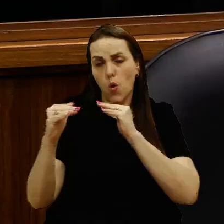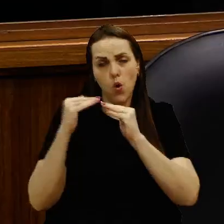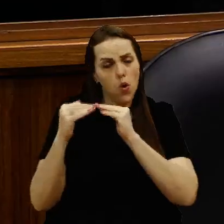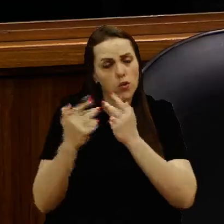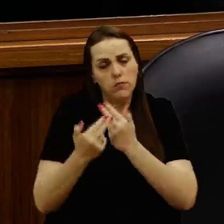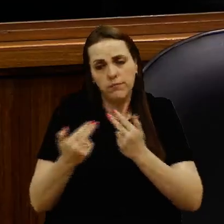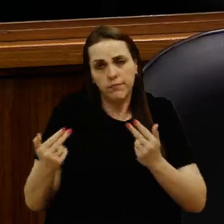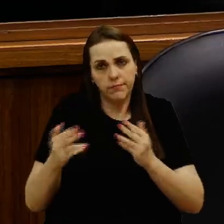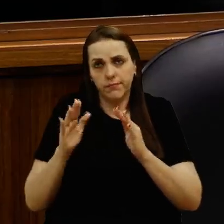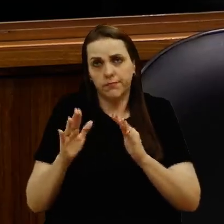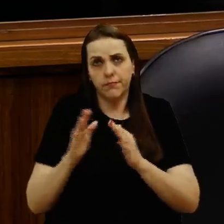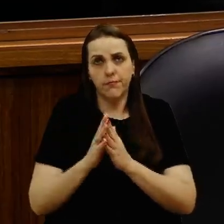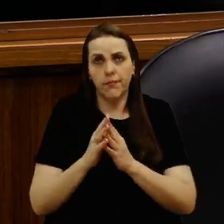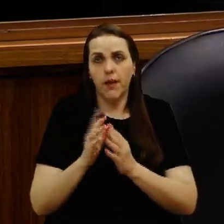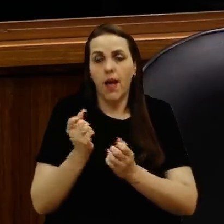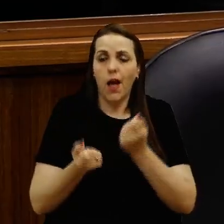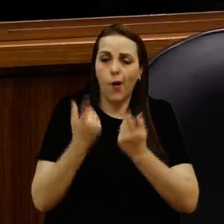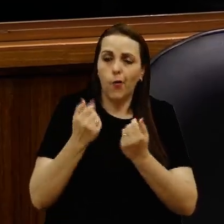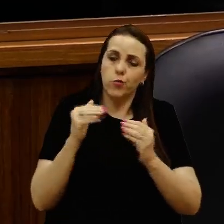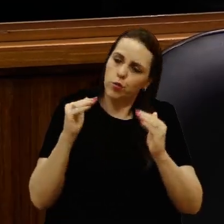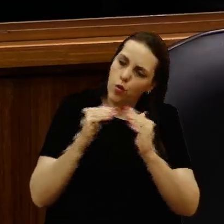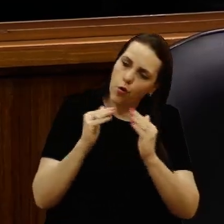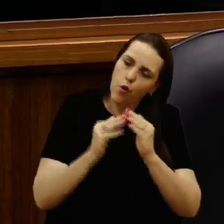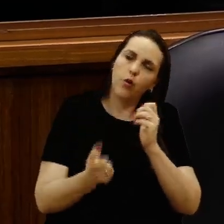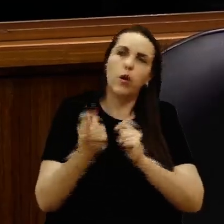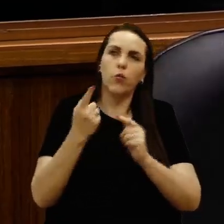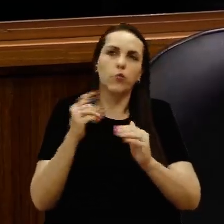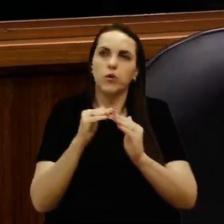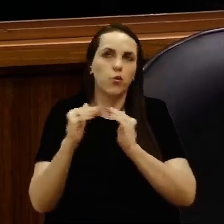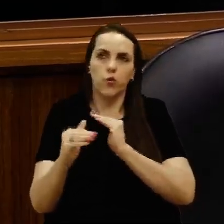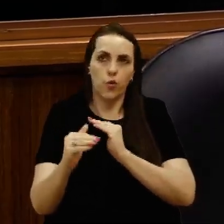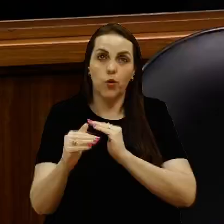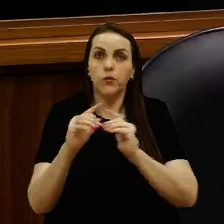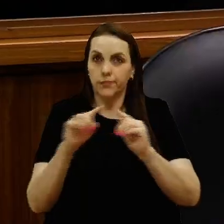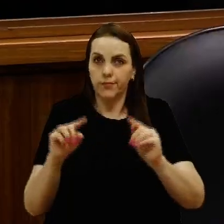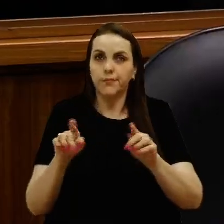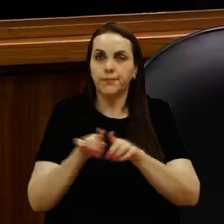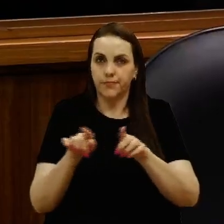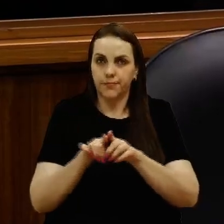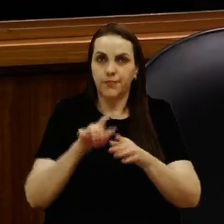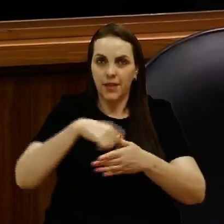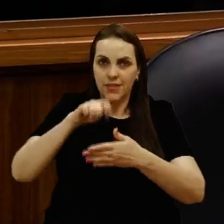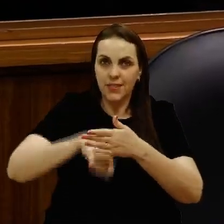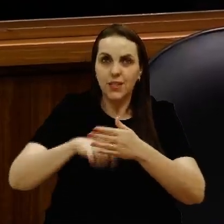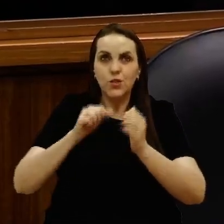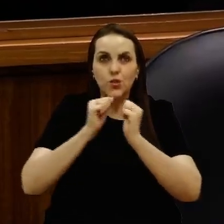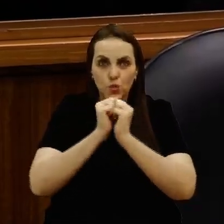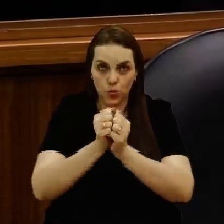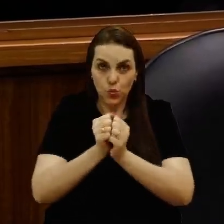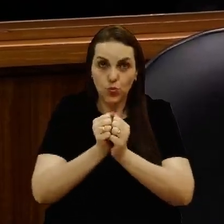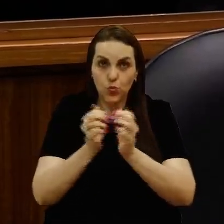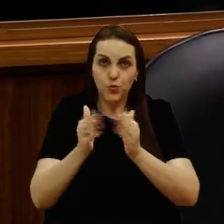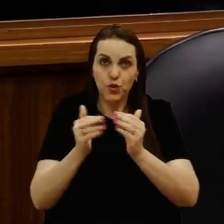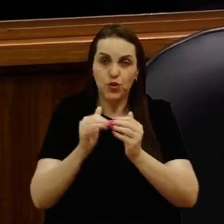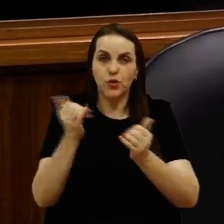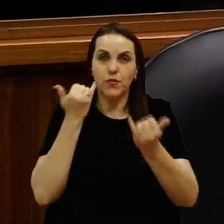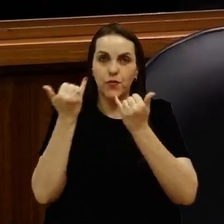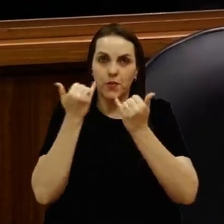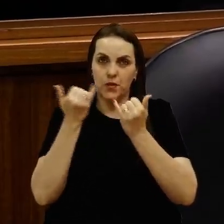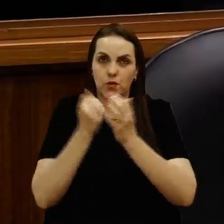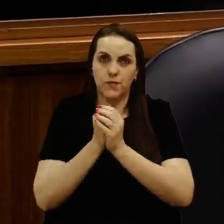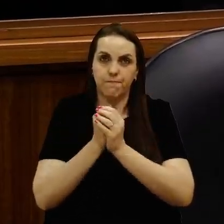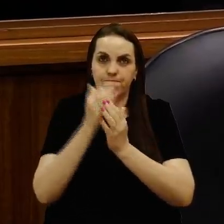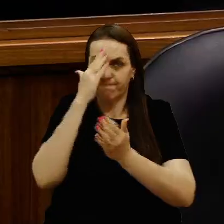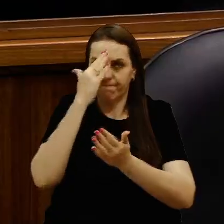sendo alguns favoráveis, outros não, mas mesmo assim a gente assina junto esse pedido de informação. E eu acho que isso